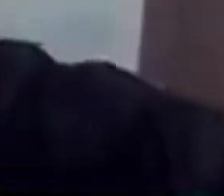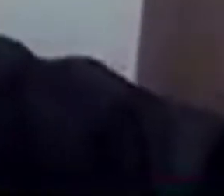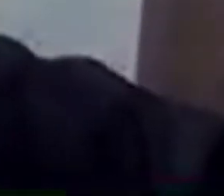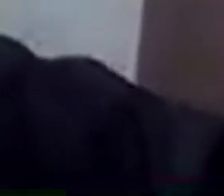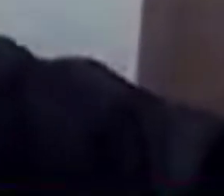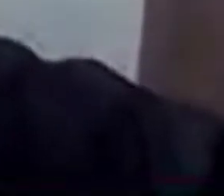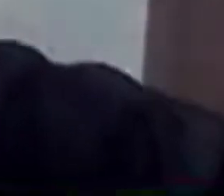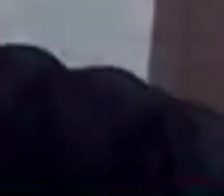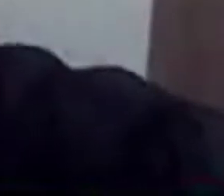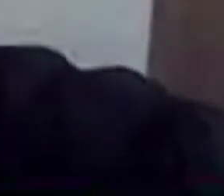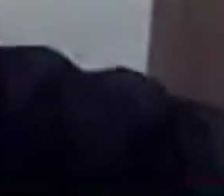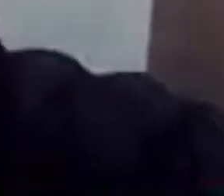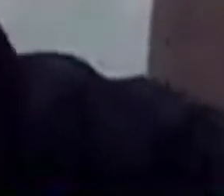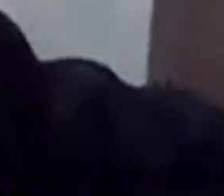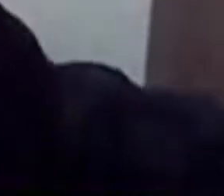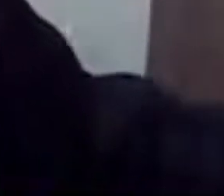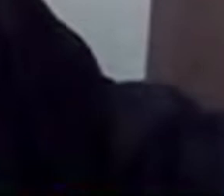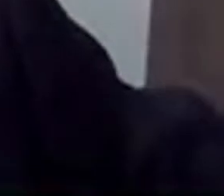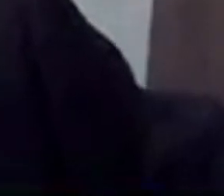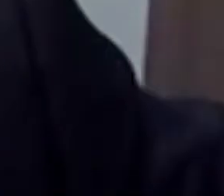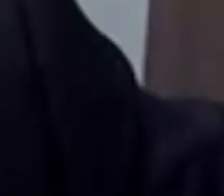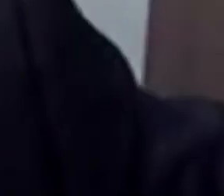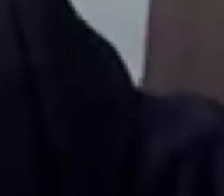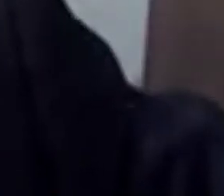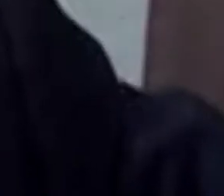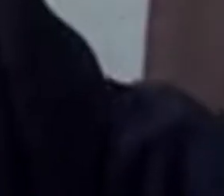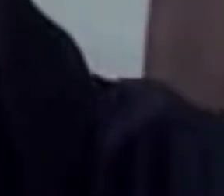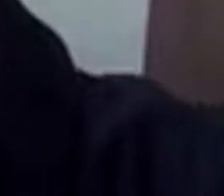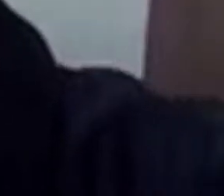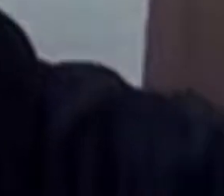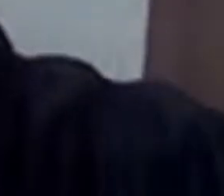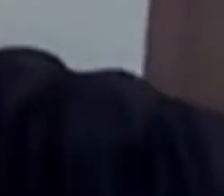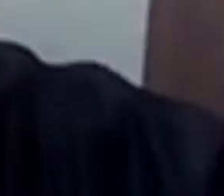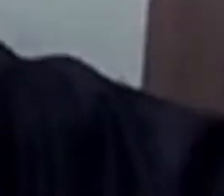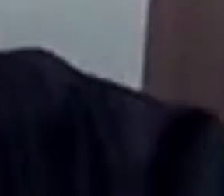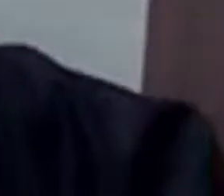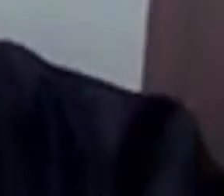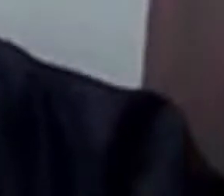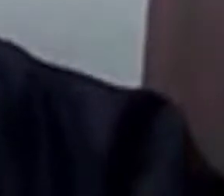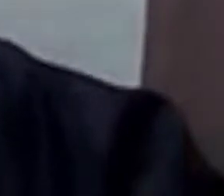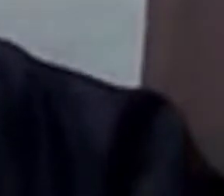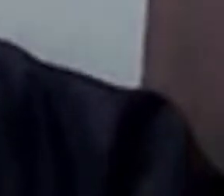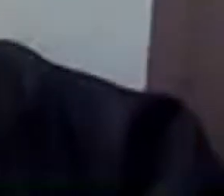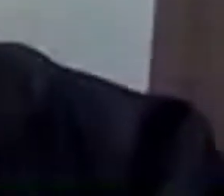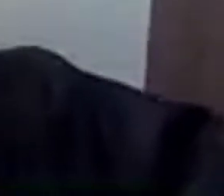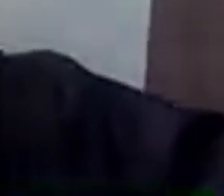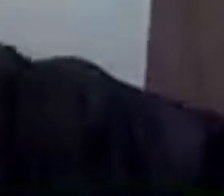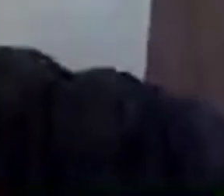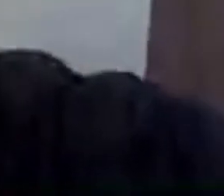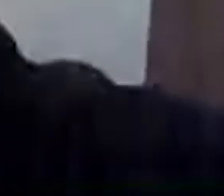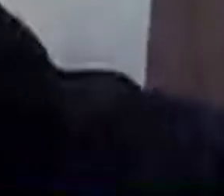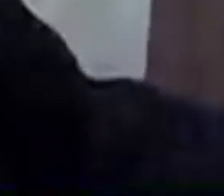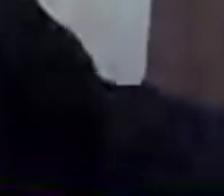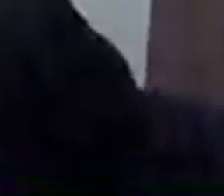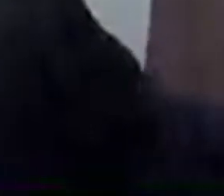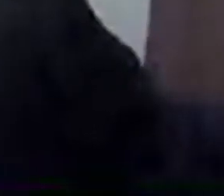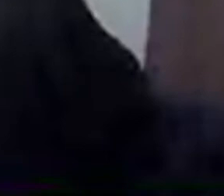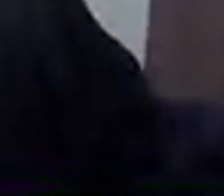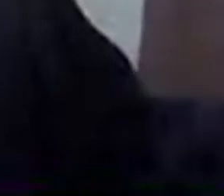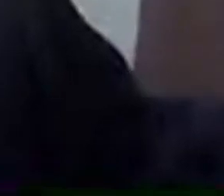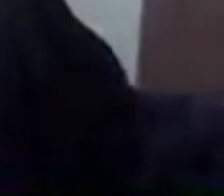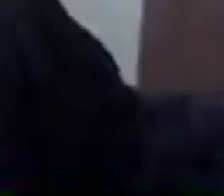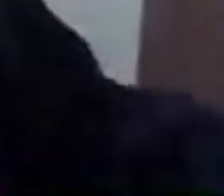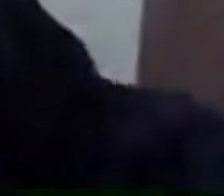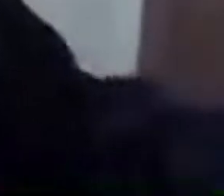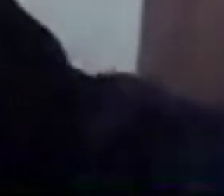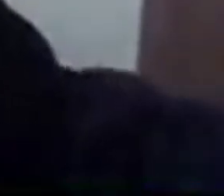tudo bem. Mas aí a norma interna, a lei de organização, disciplina a matéria, eu acho que a gente precisa, então,